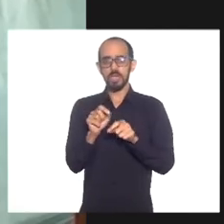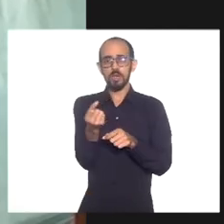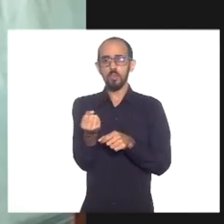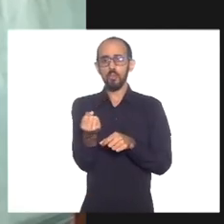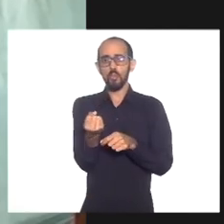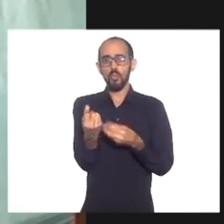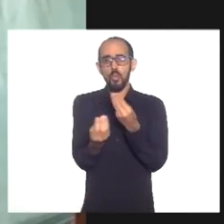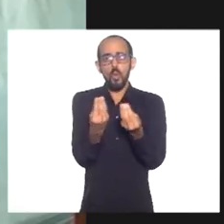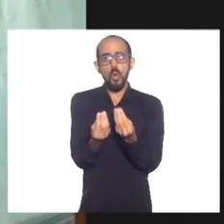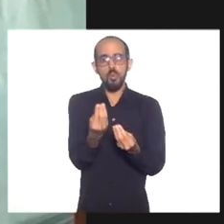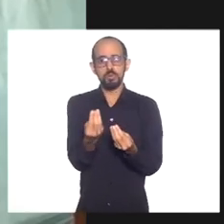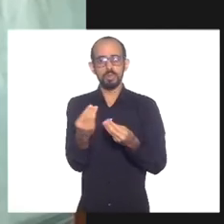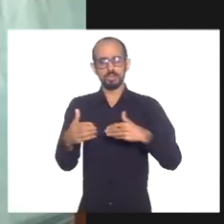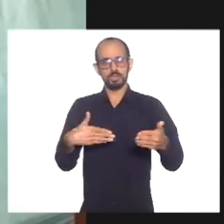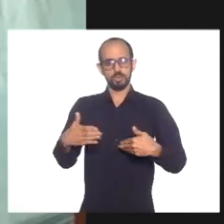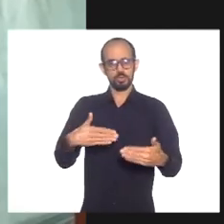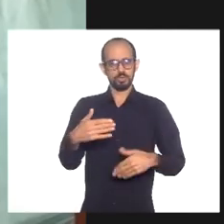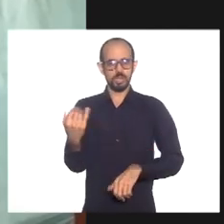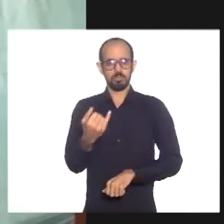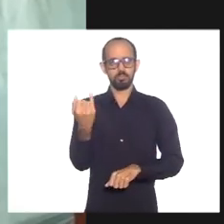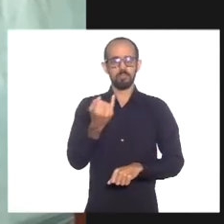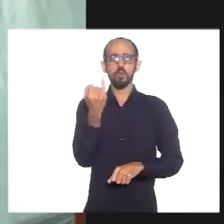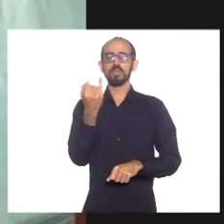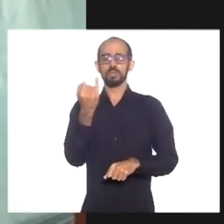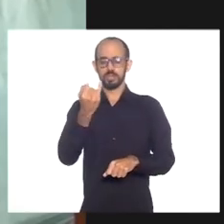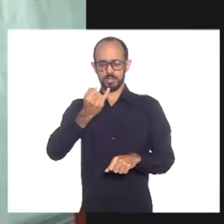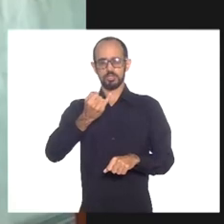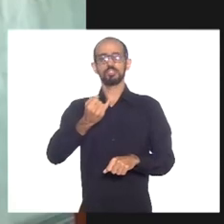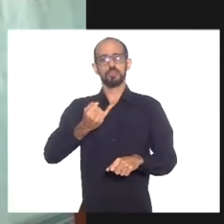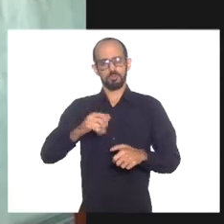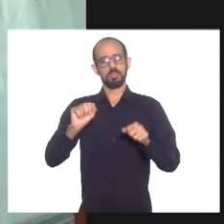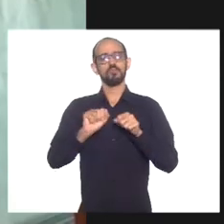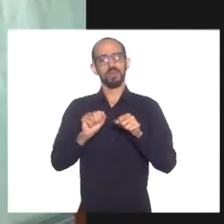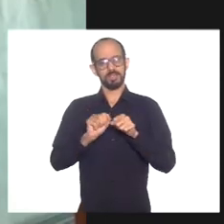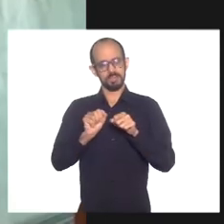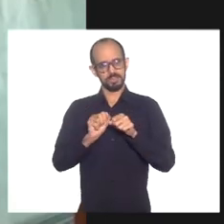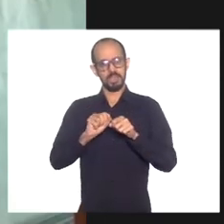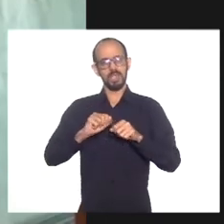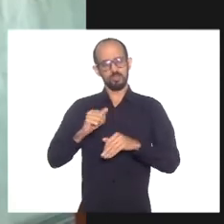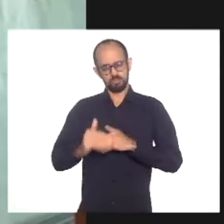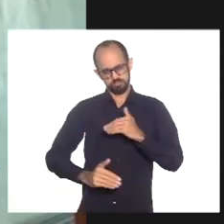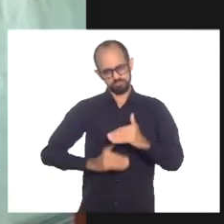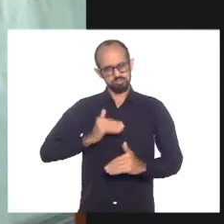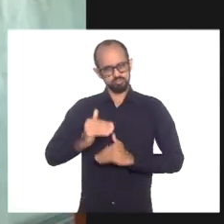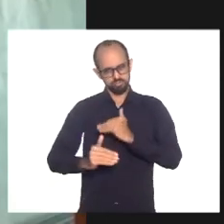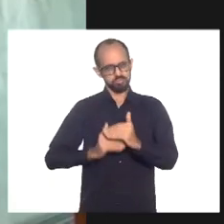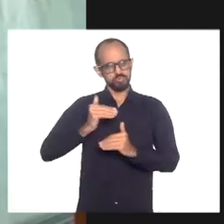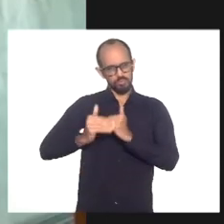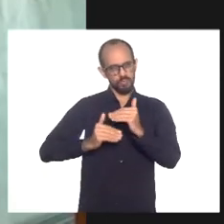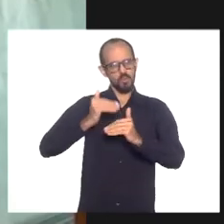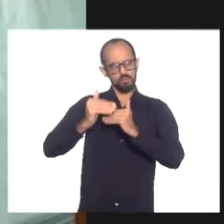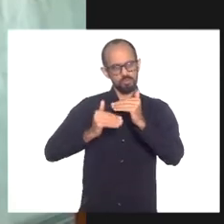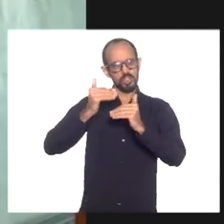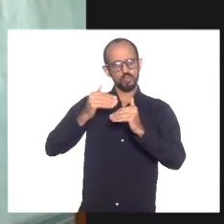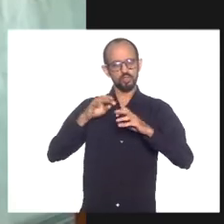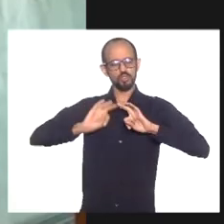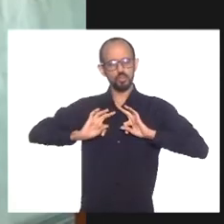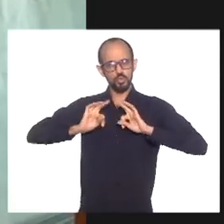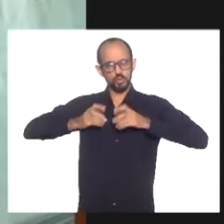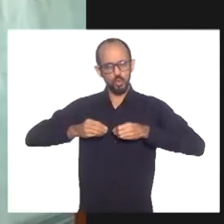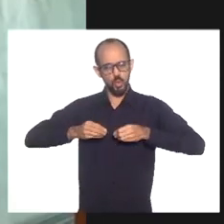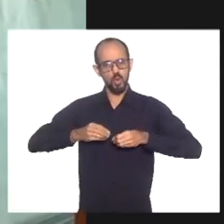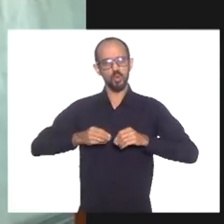ela é importante para esse segmento, para o desencadeamento de toda uma